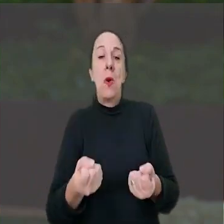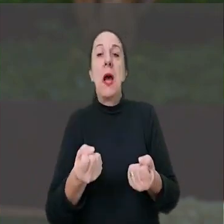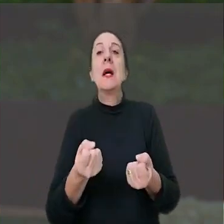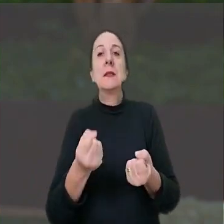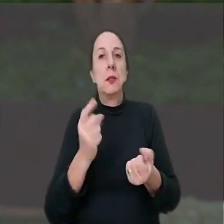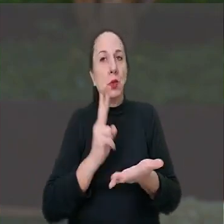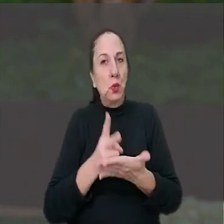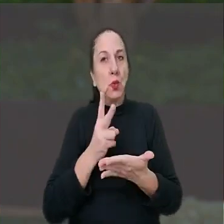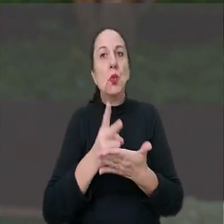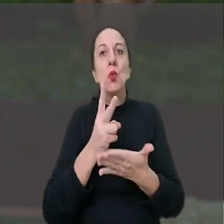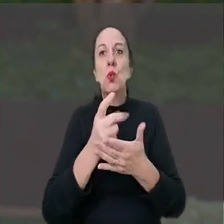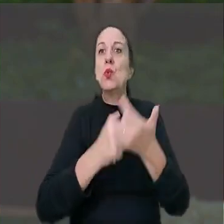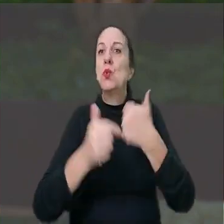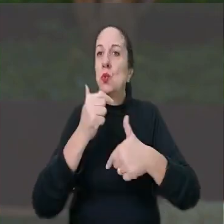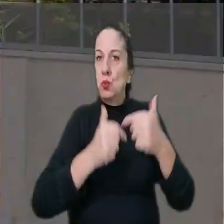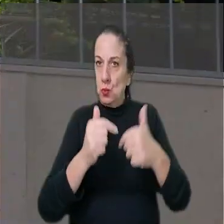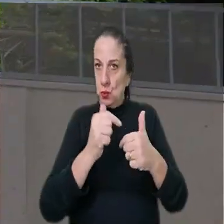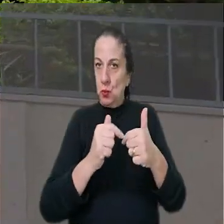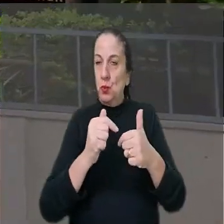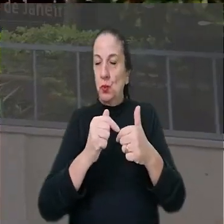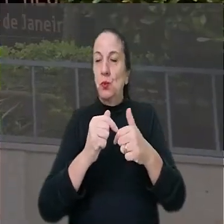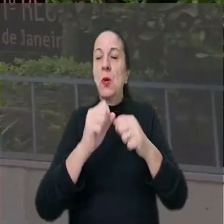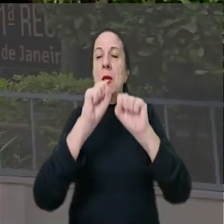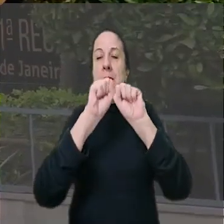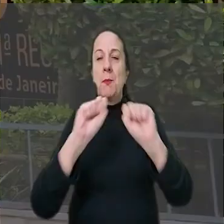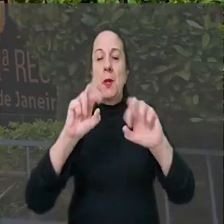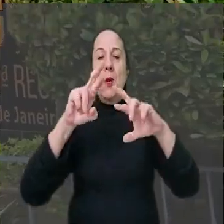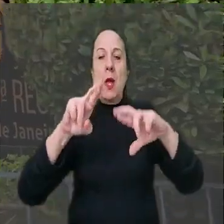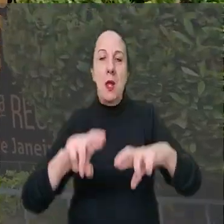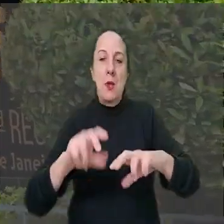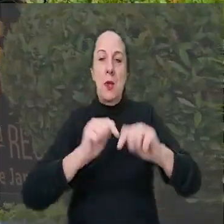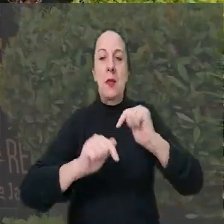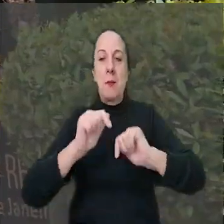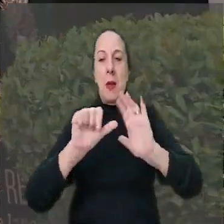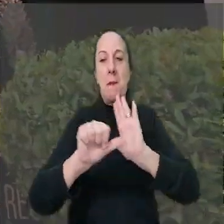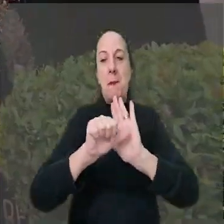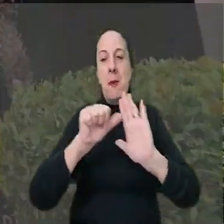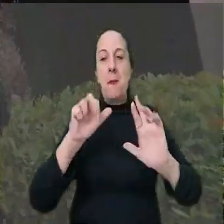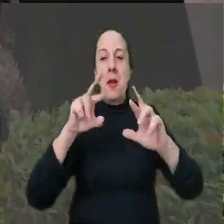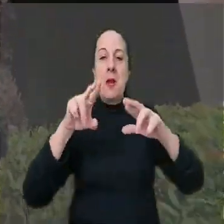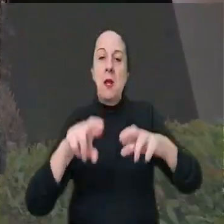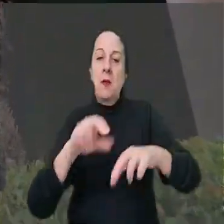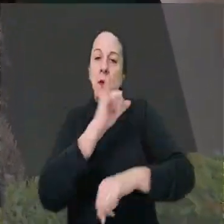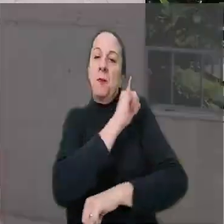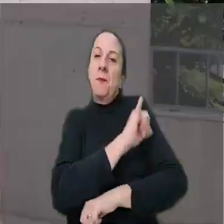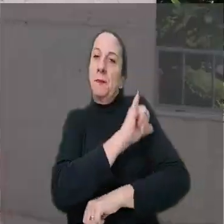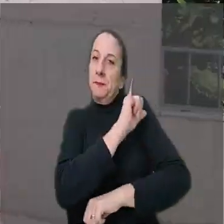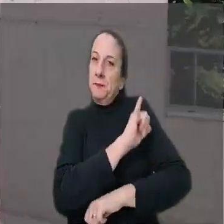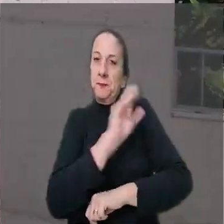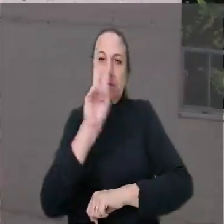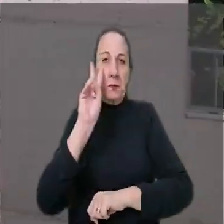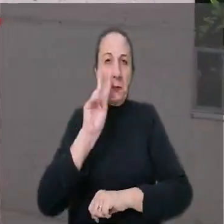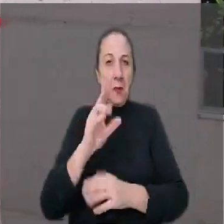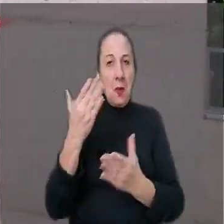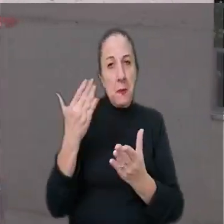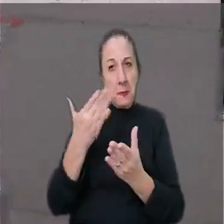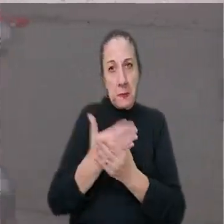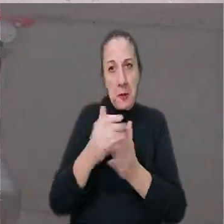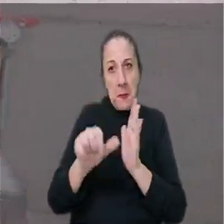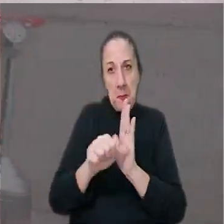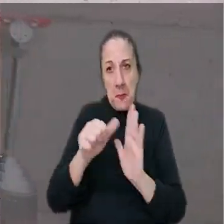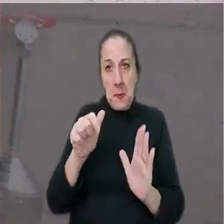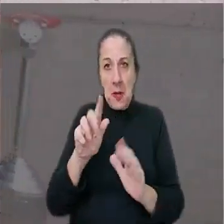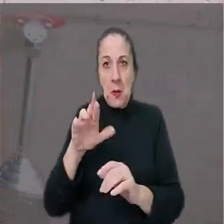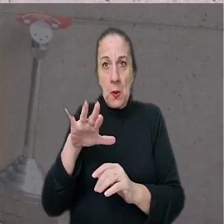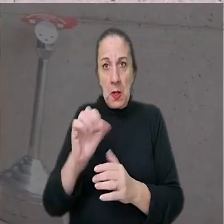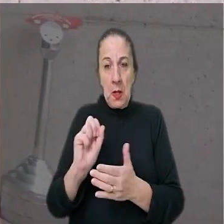para continuar na função que exercia. O Tribunal Regional do Trabalho da Primeira Região, no Rio de Janeiro, reformou a sentença de primeiro